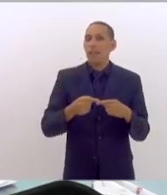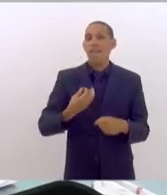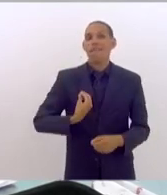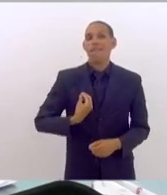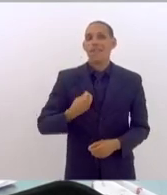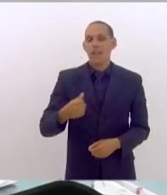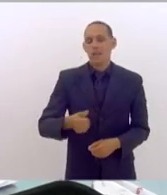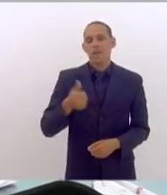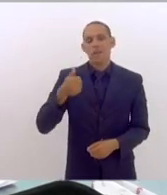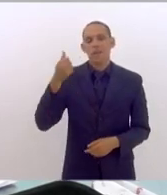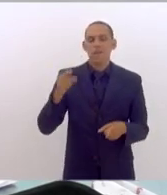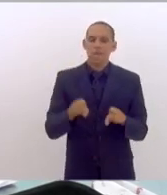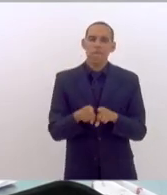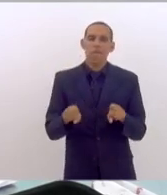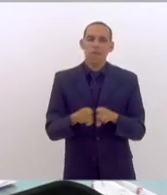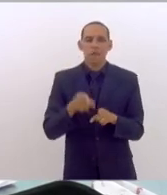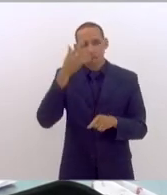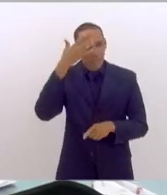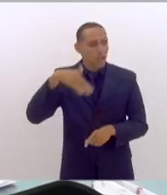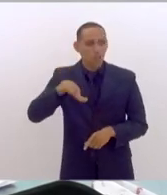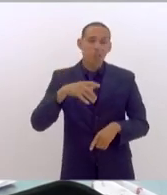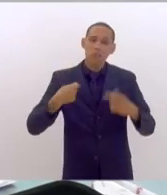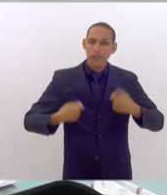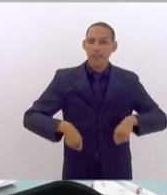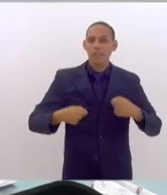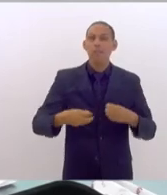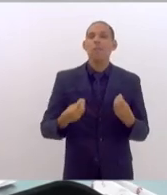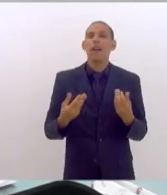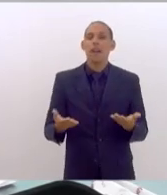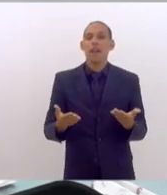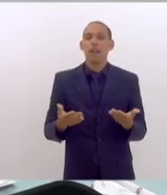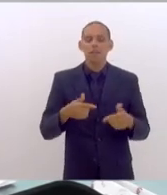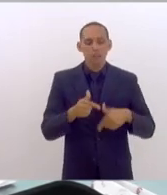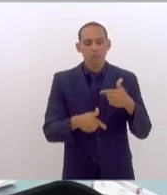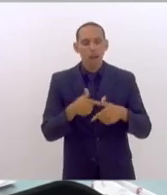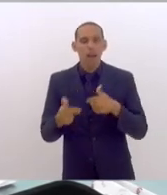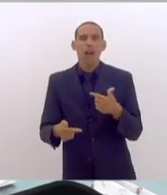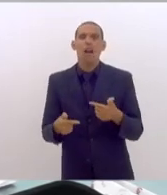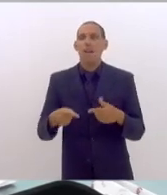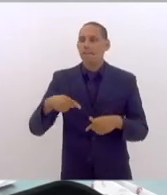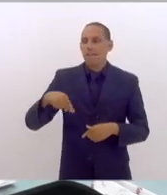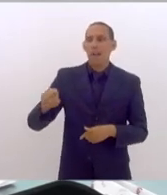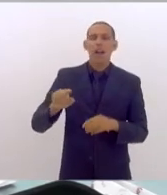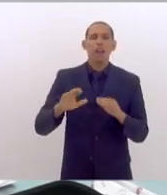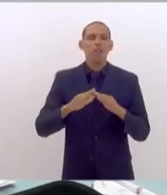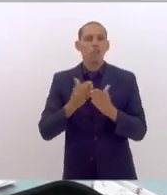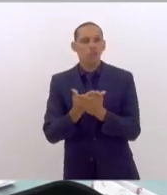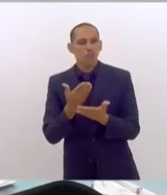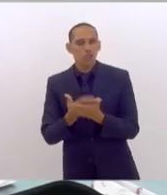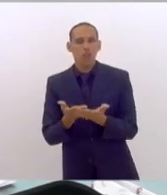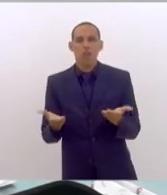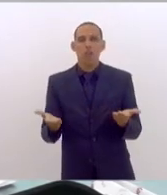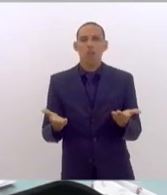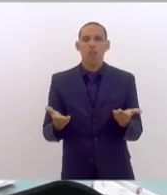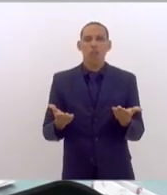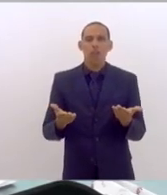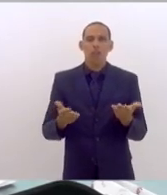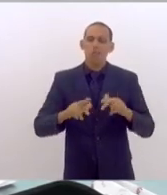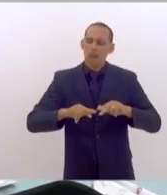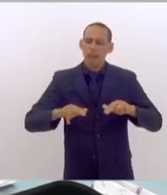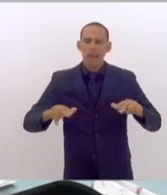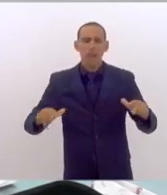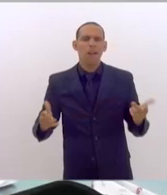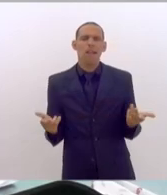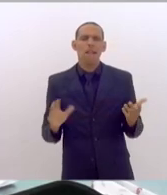da vida das pessoas que dele dependem para trabalhar para levar meu filho na escola e vá familiares ao hospital para curtir é para